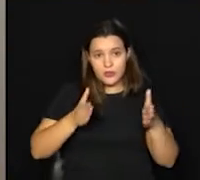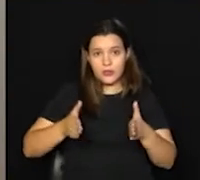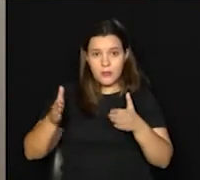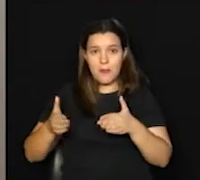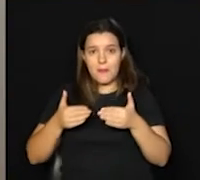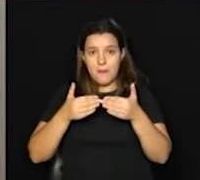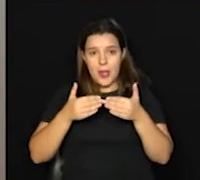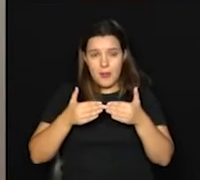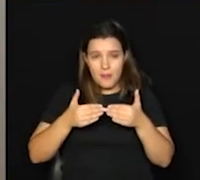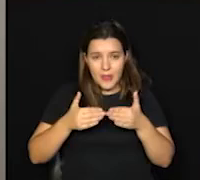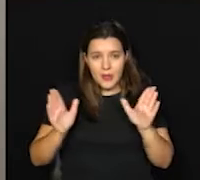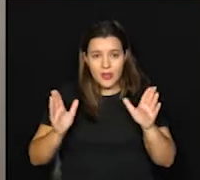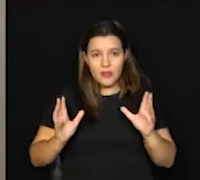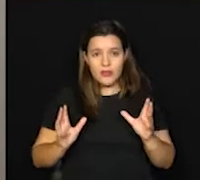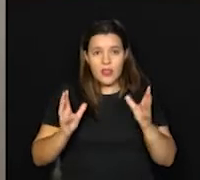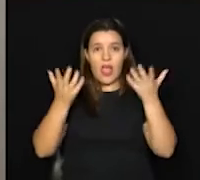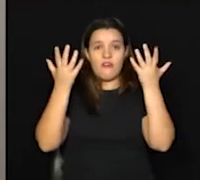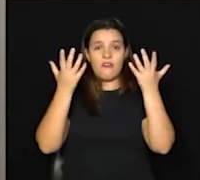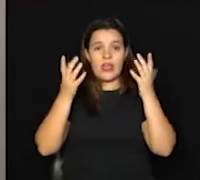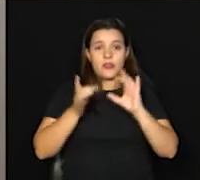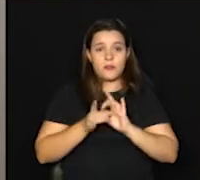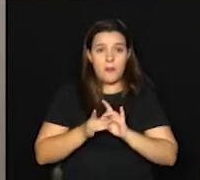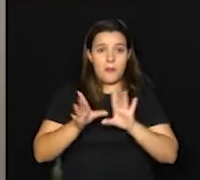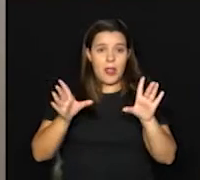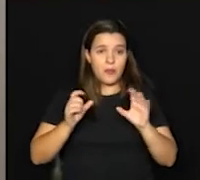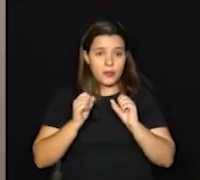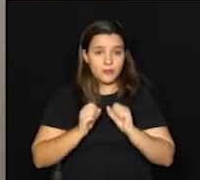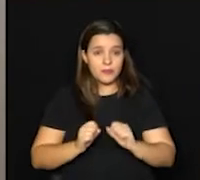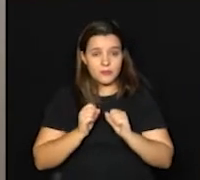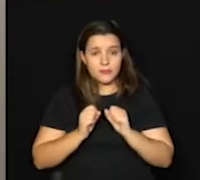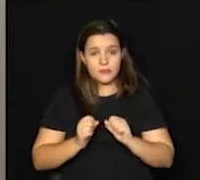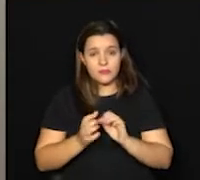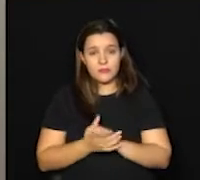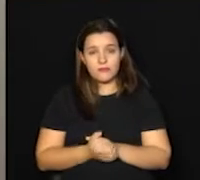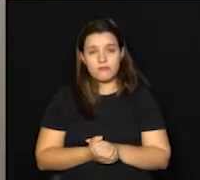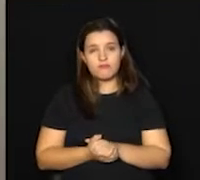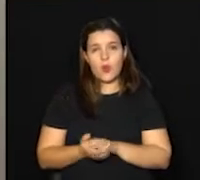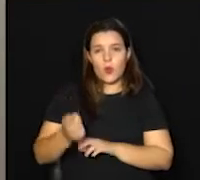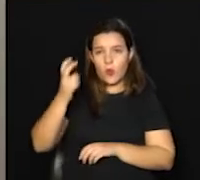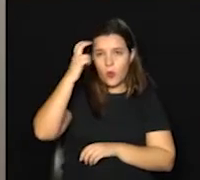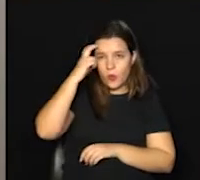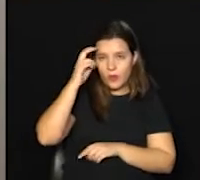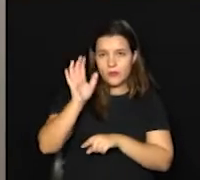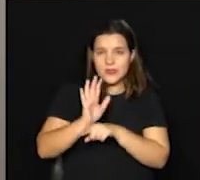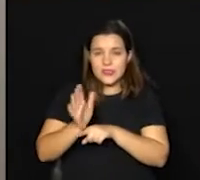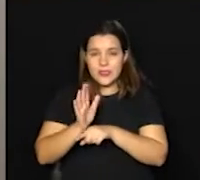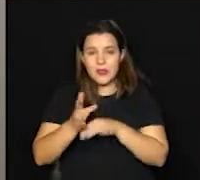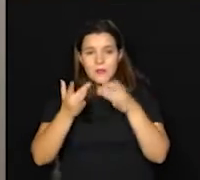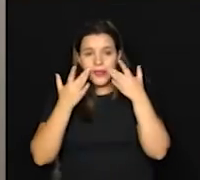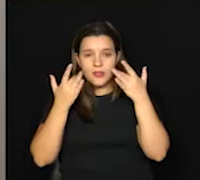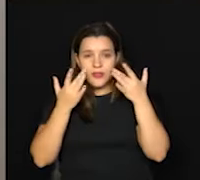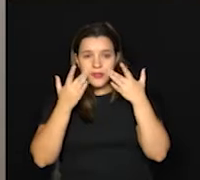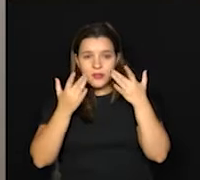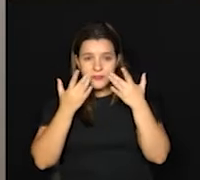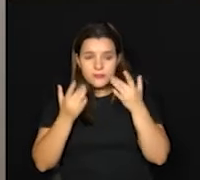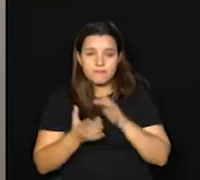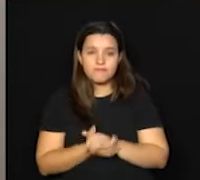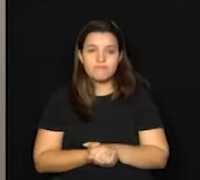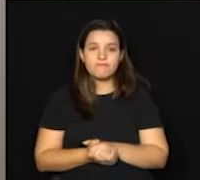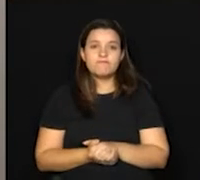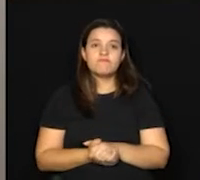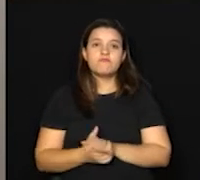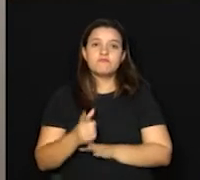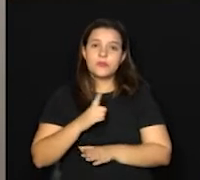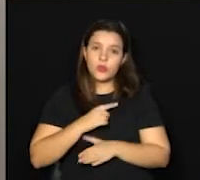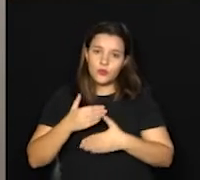já estão teoricamente permitidos, eventos culturais, cinemas, teatros, e há uma